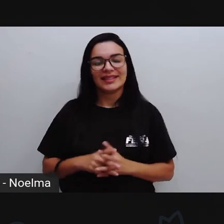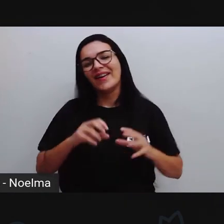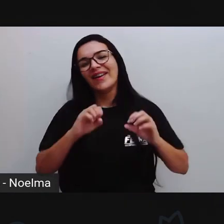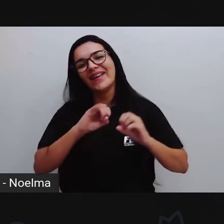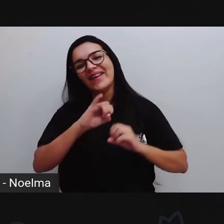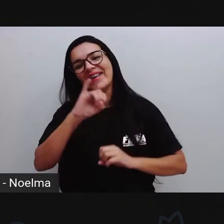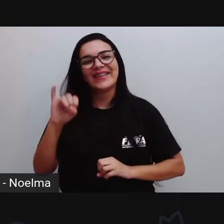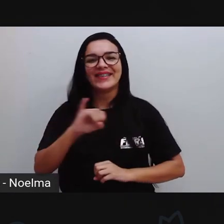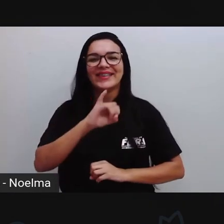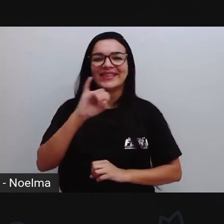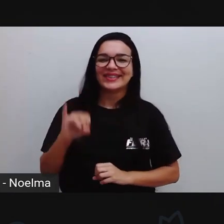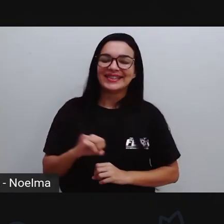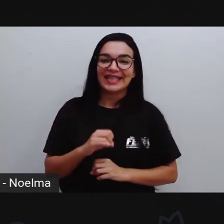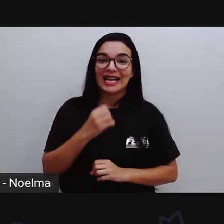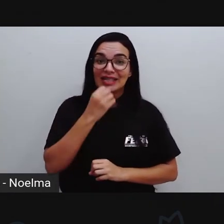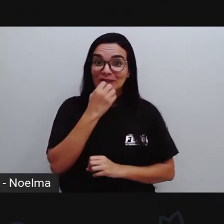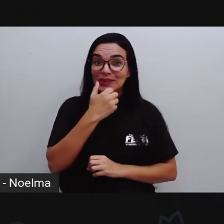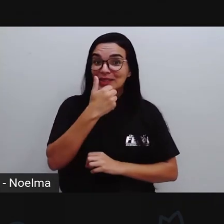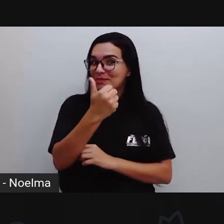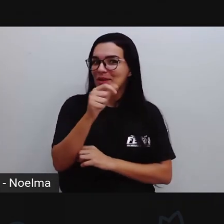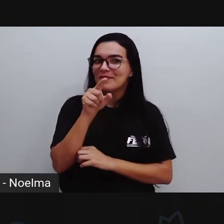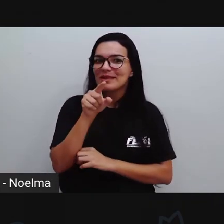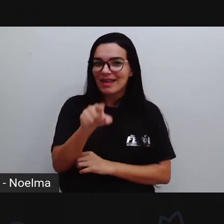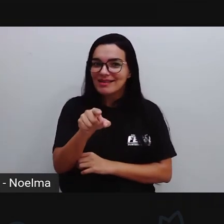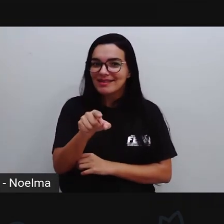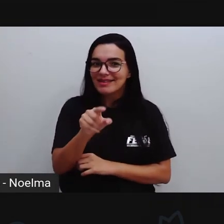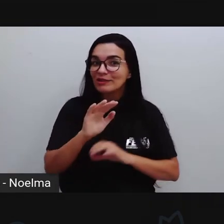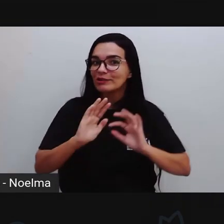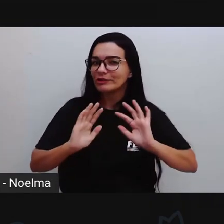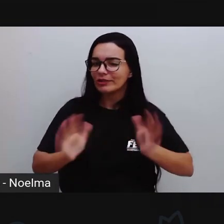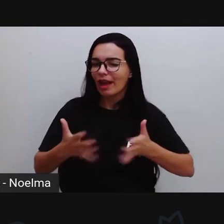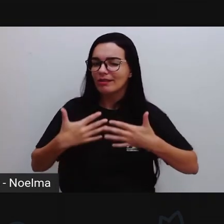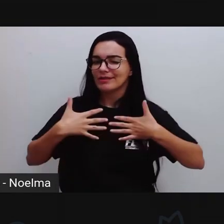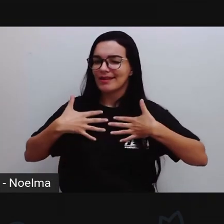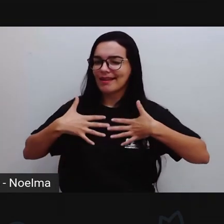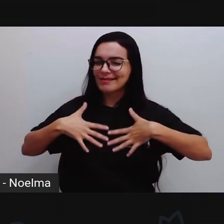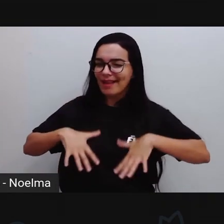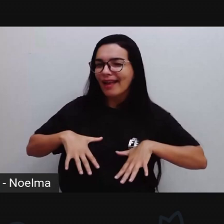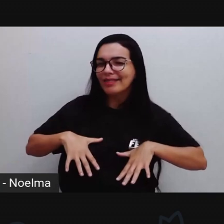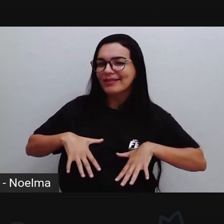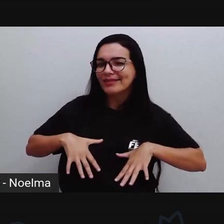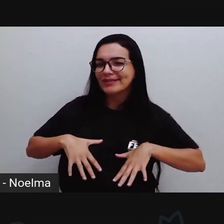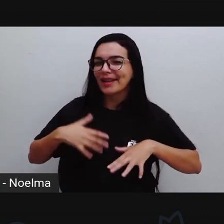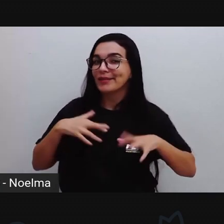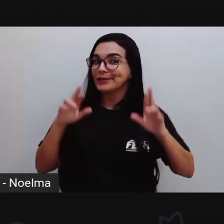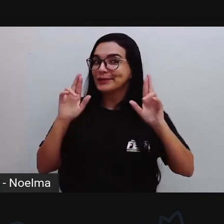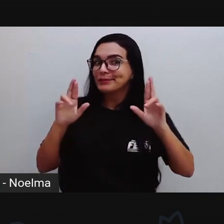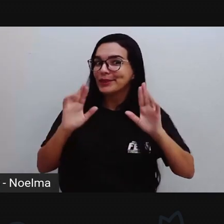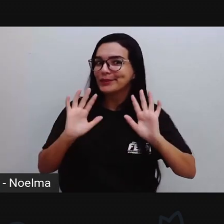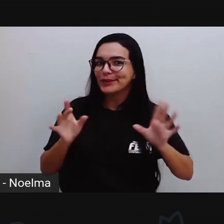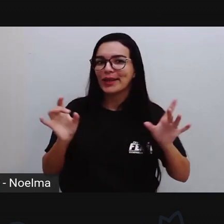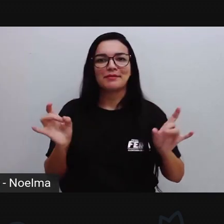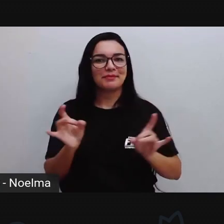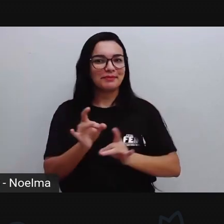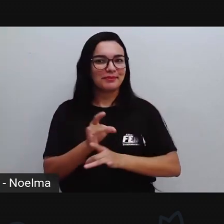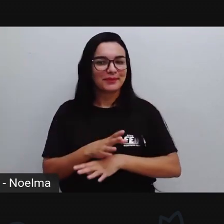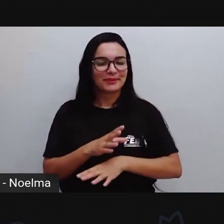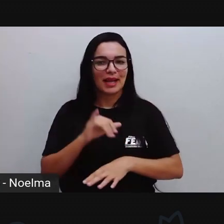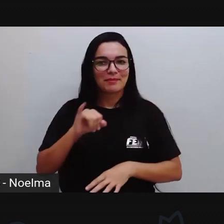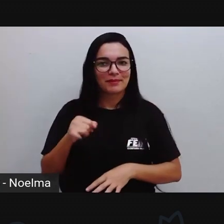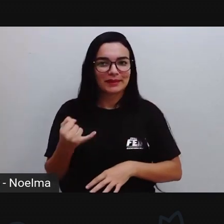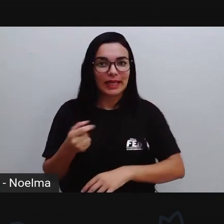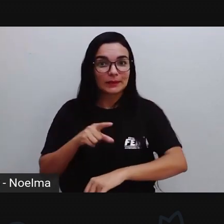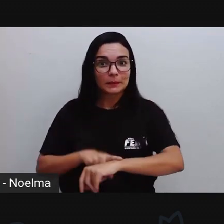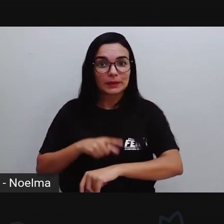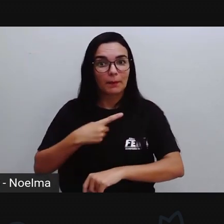Olá, meus amores! E aí, tudo bem com vocês? Descansados? Eu espero que vocês já tenham aproveitado esse